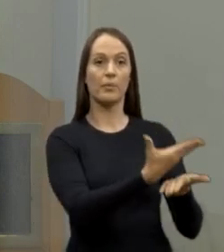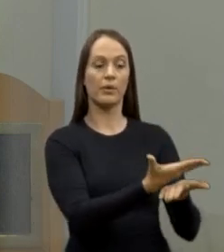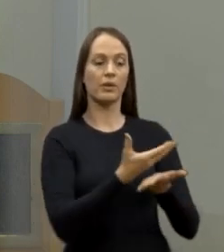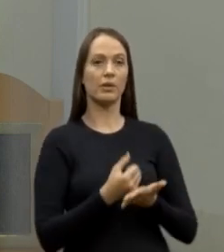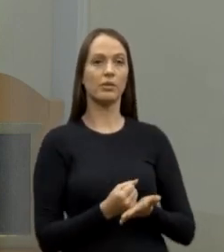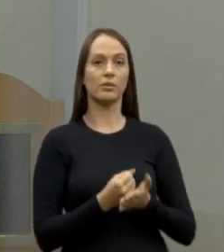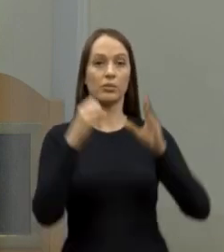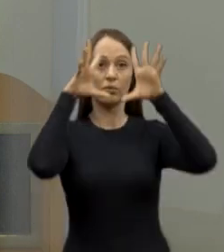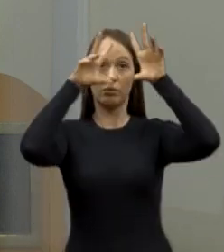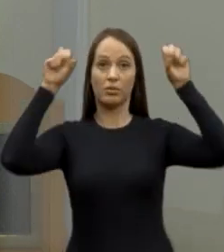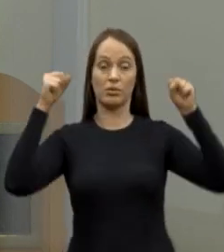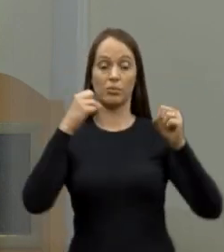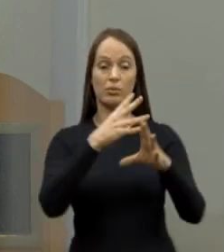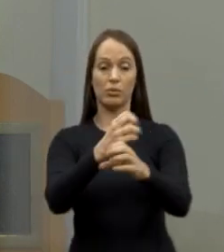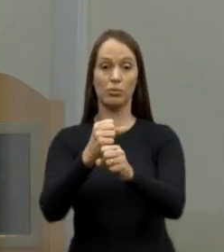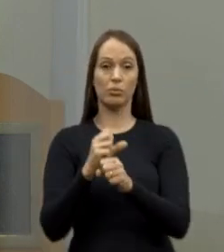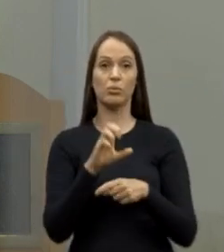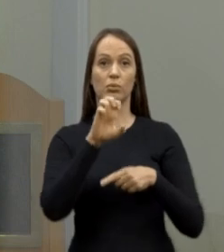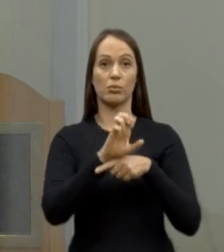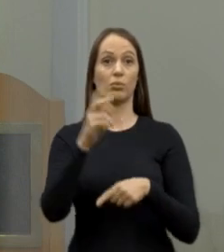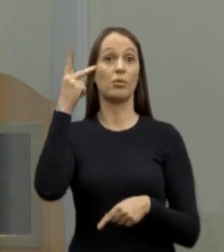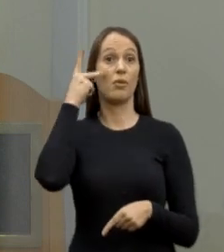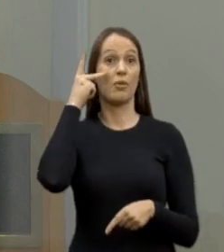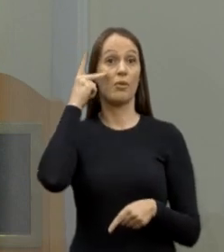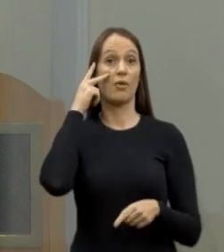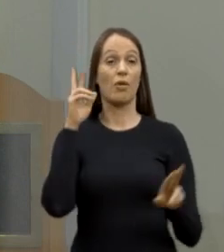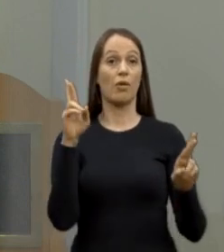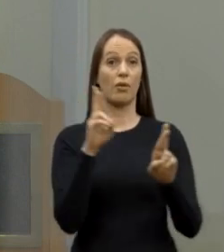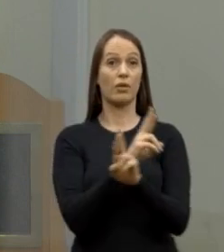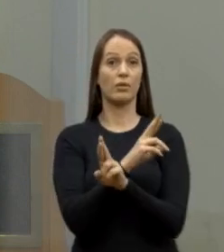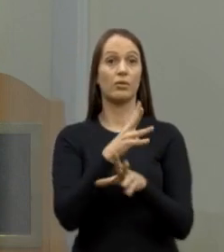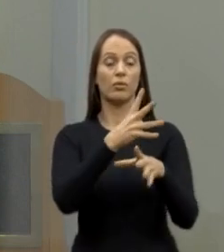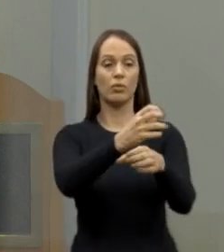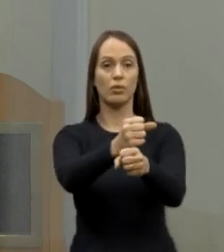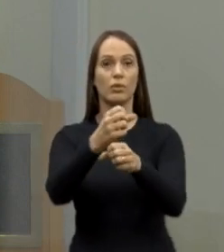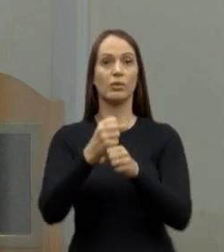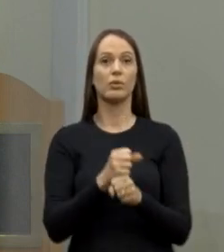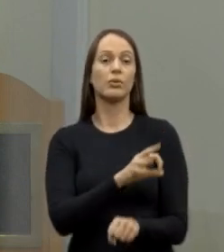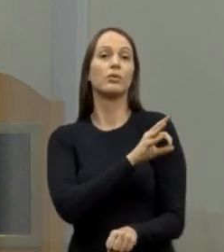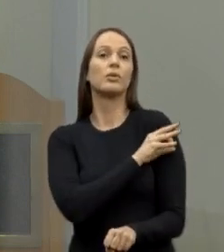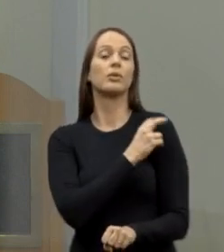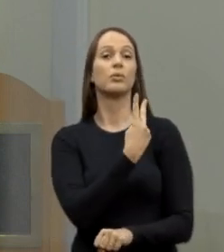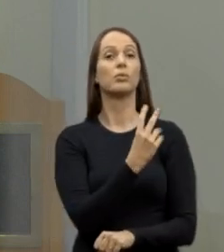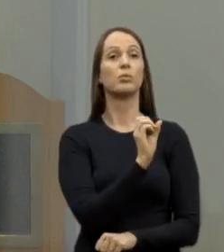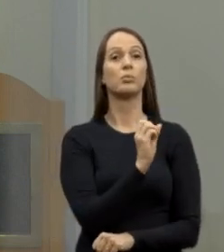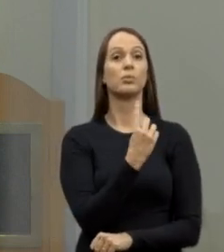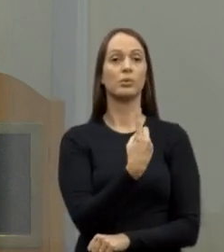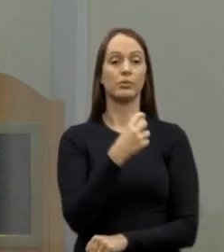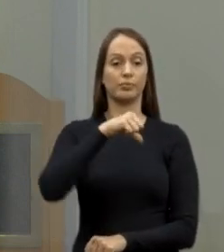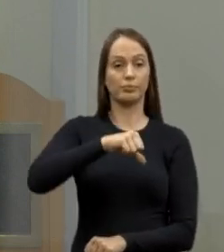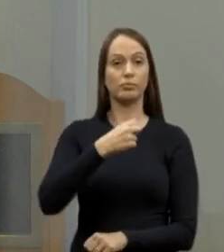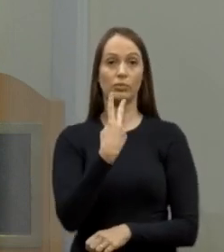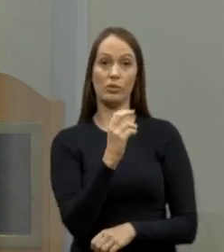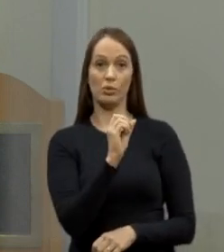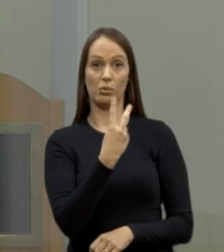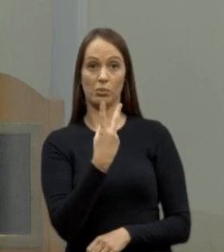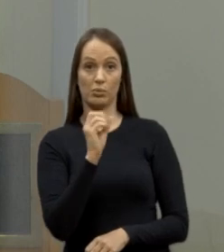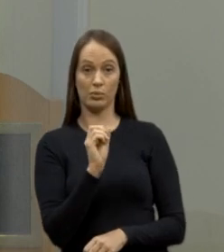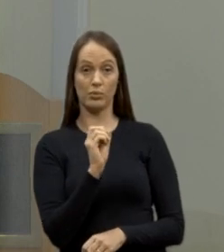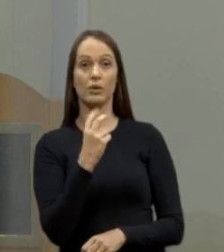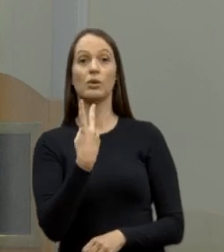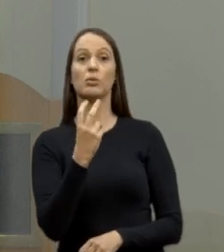do Estado, referente às contas da Prefeitura de 2019, 2020, 2021